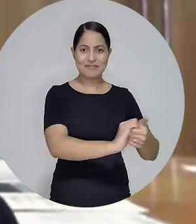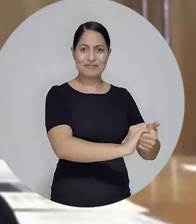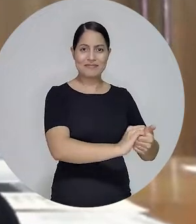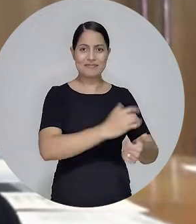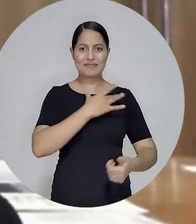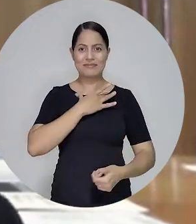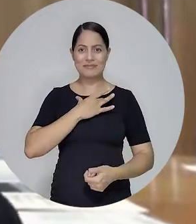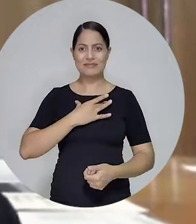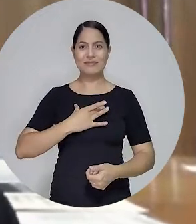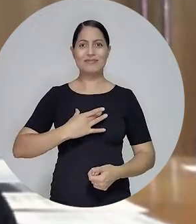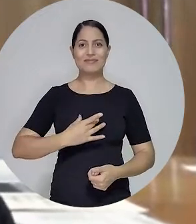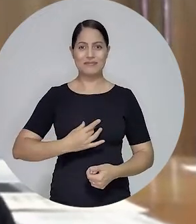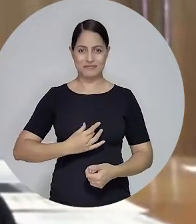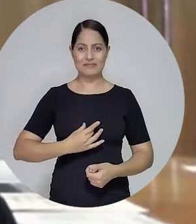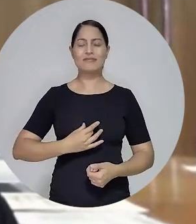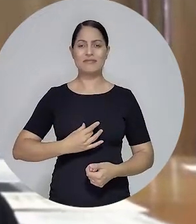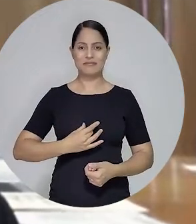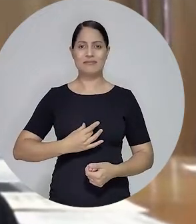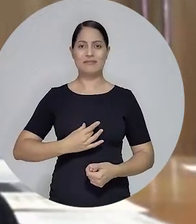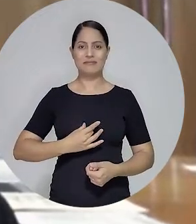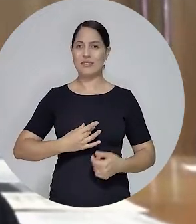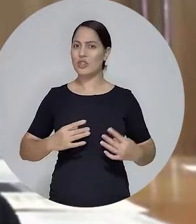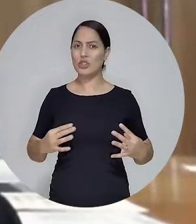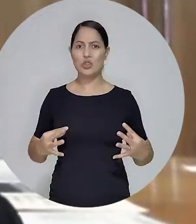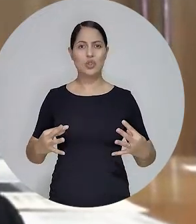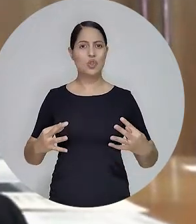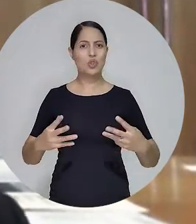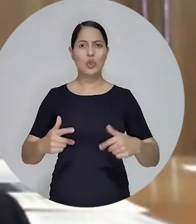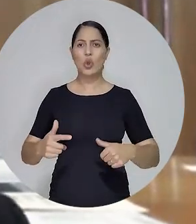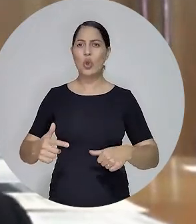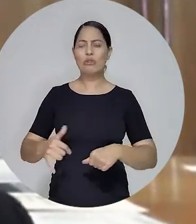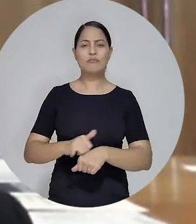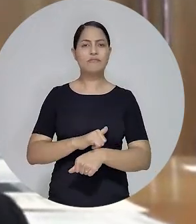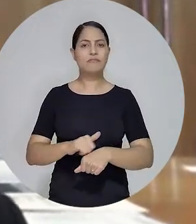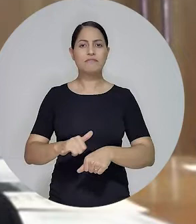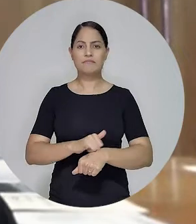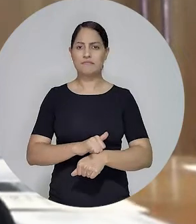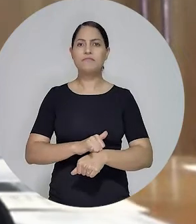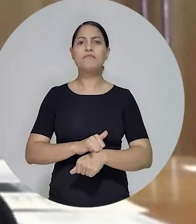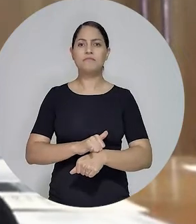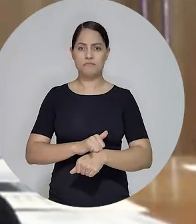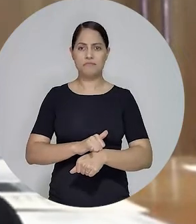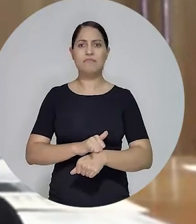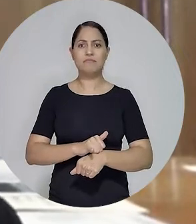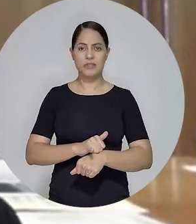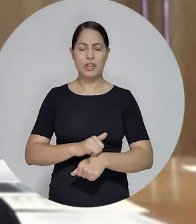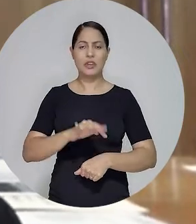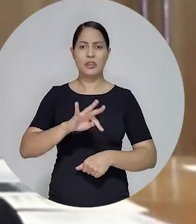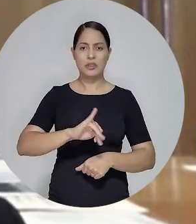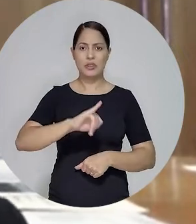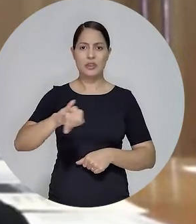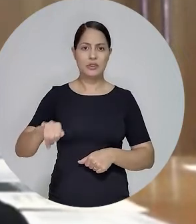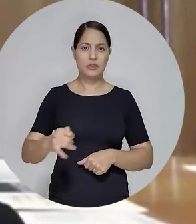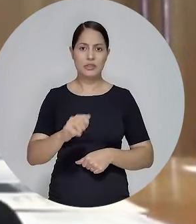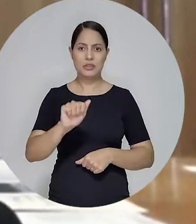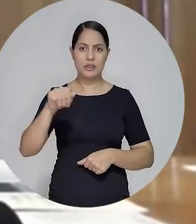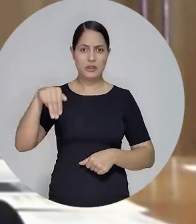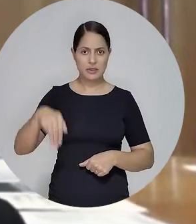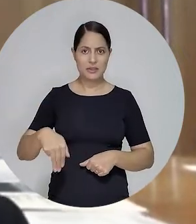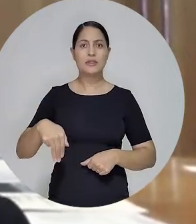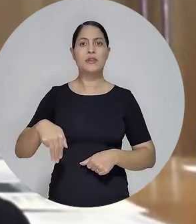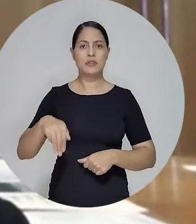são agraciados pela outorga de todos os instrumentos de mérito entregues pelo Tribunal de Justiça do Estado do